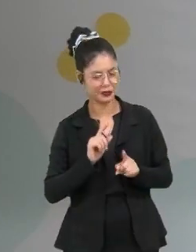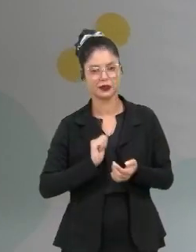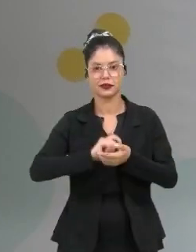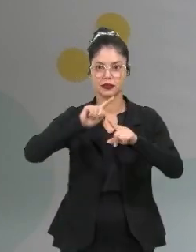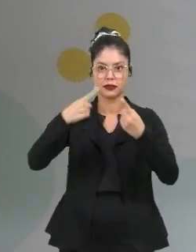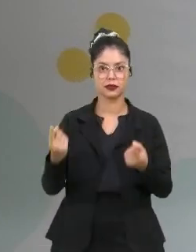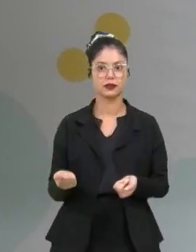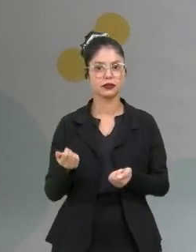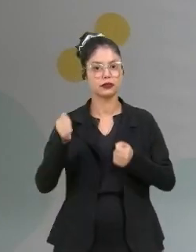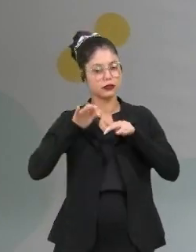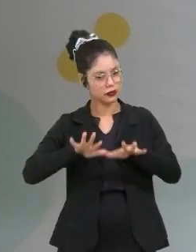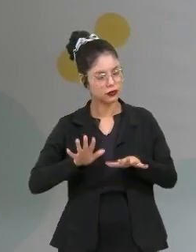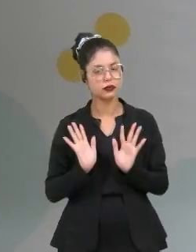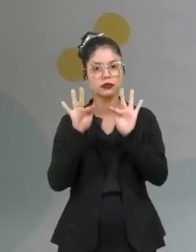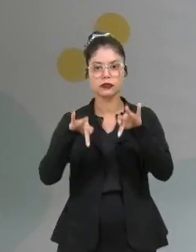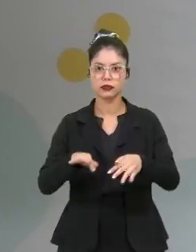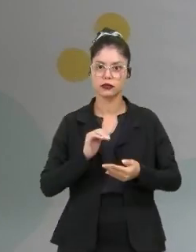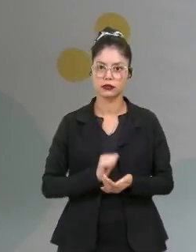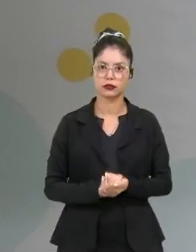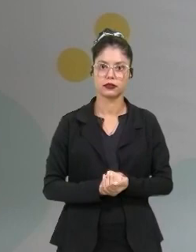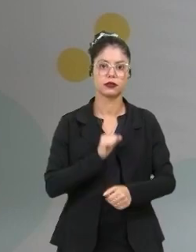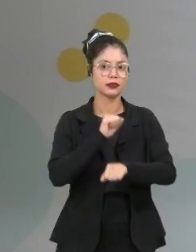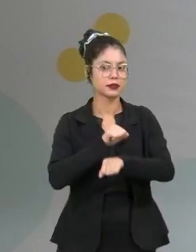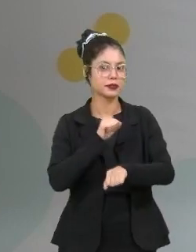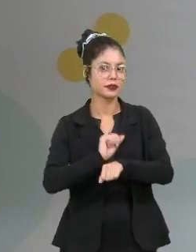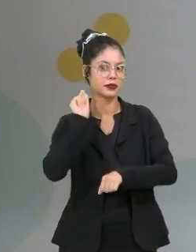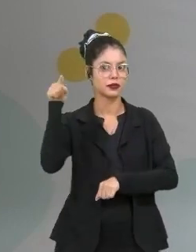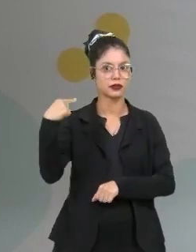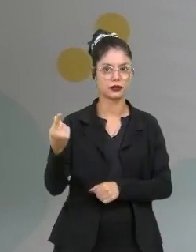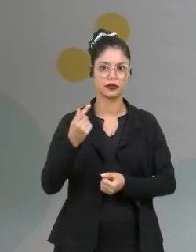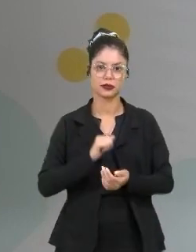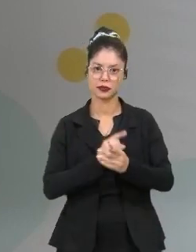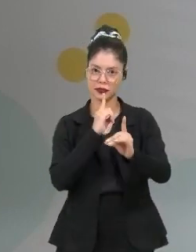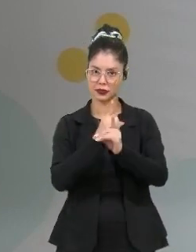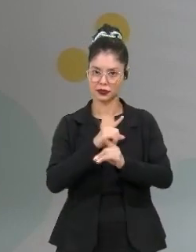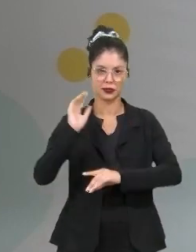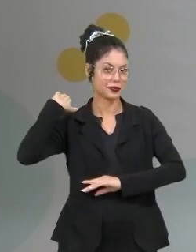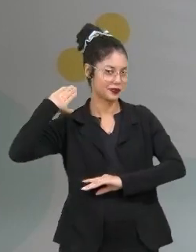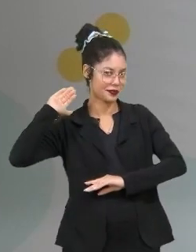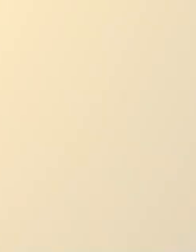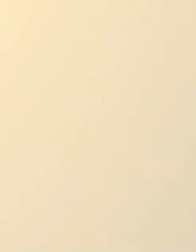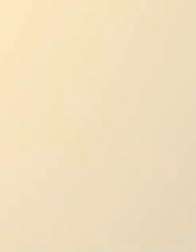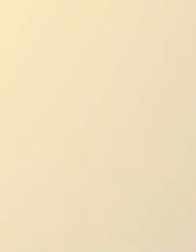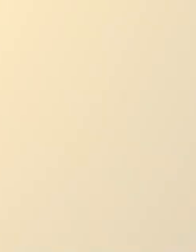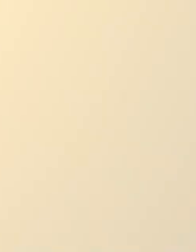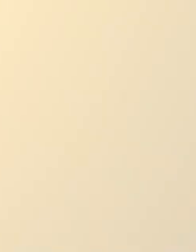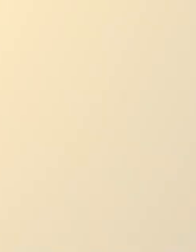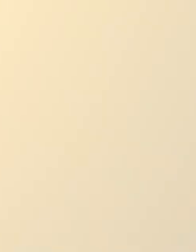Então, ficamos por aqui na resolução de hoje e aguardo você no nosso próximo encontro. Até mais!